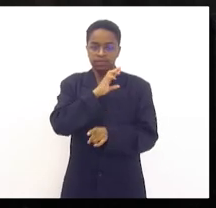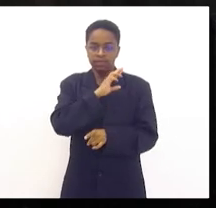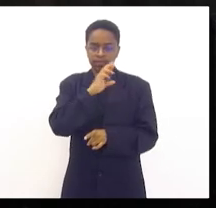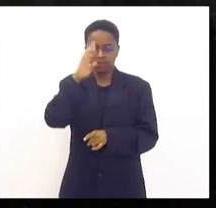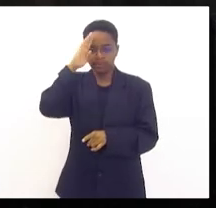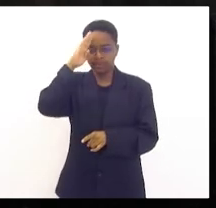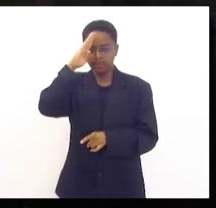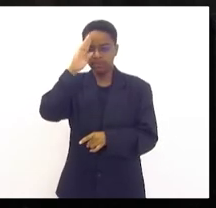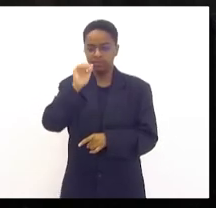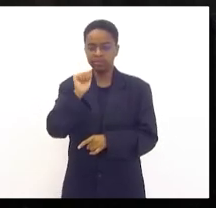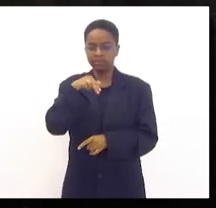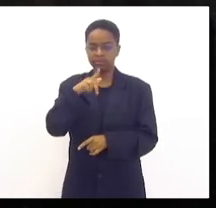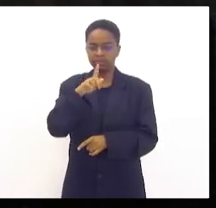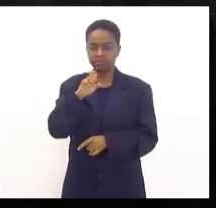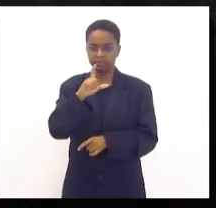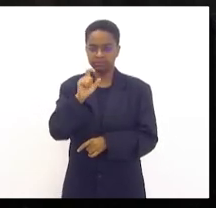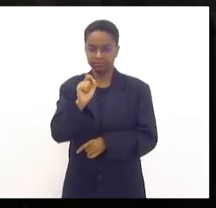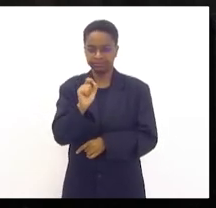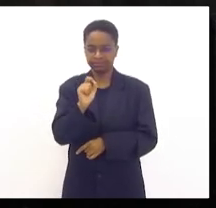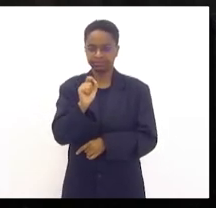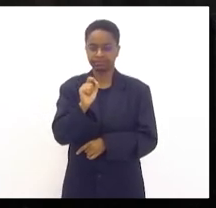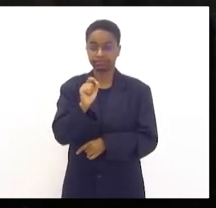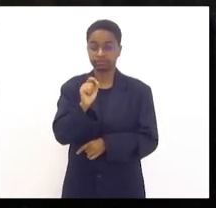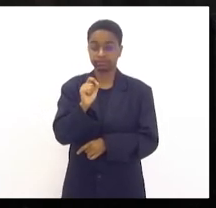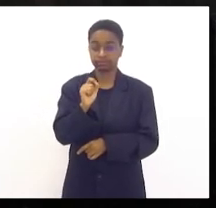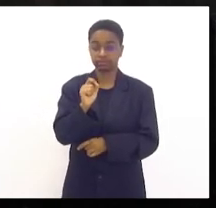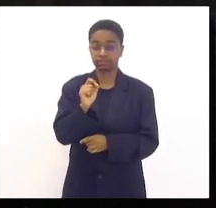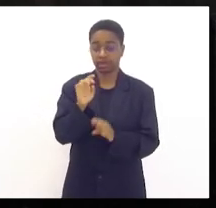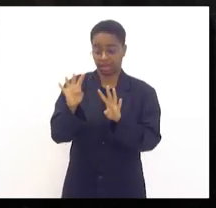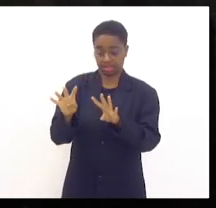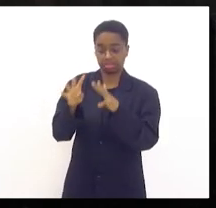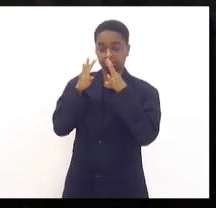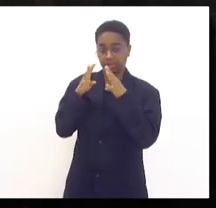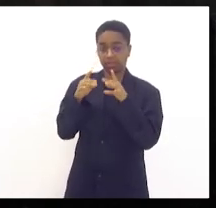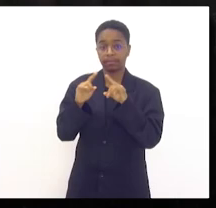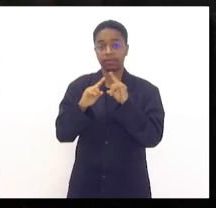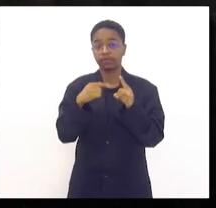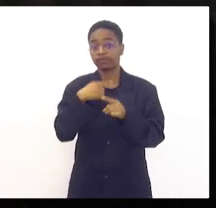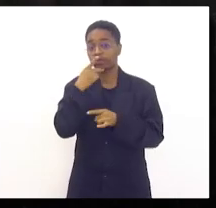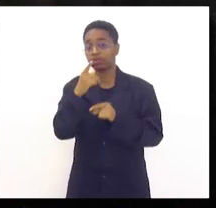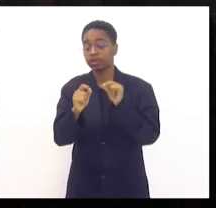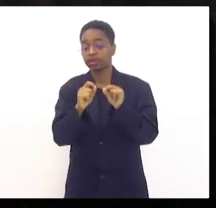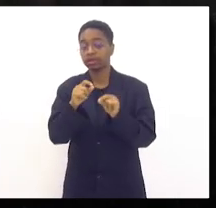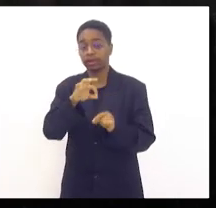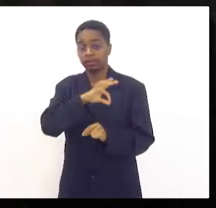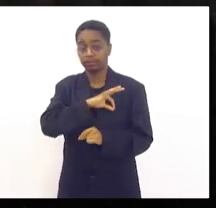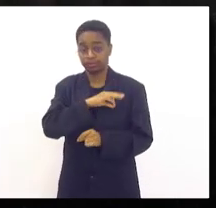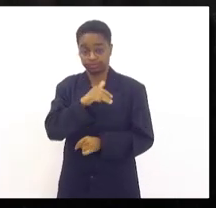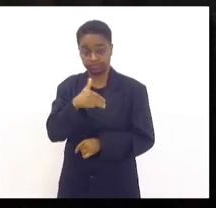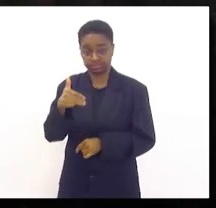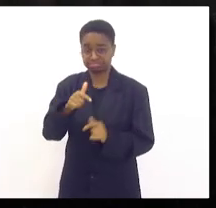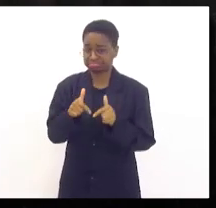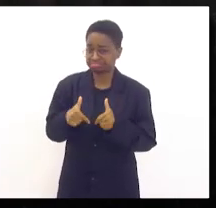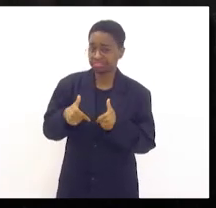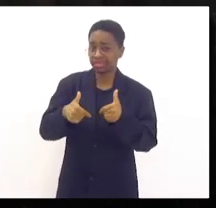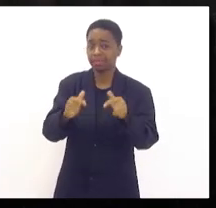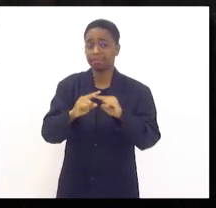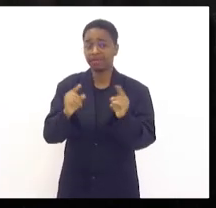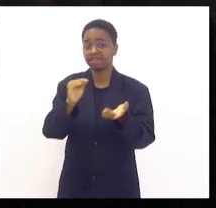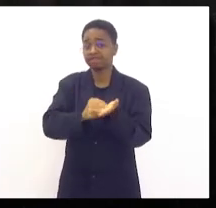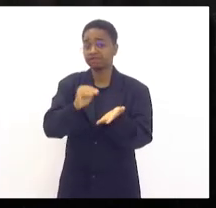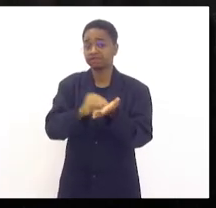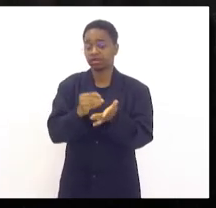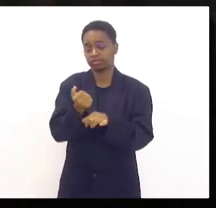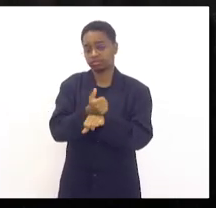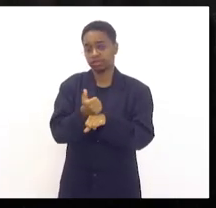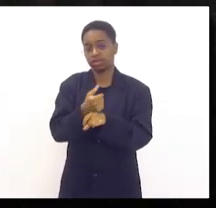20º Batalhão, eles prontamente nos atenderam, e eu digo o seguinte, hoje a Polícia Militar ela faz muito com tão pouco, porque todos eles falam que